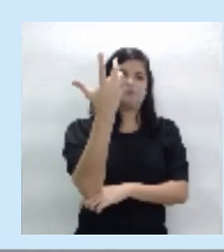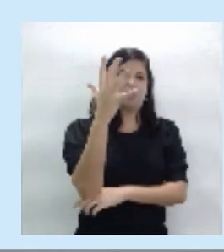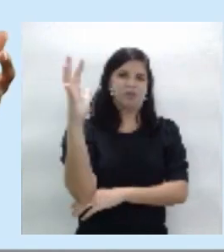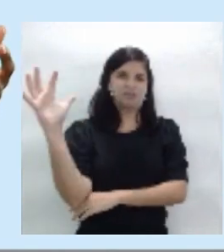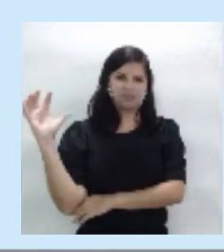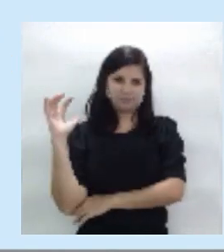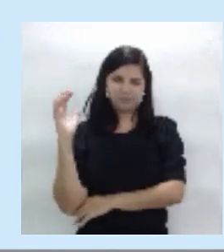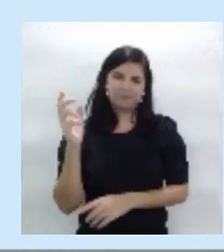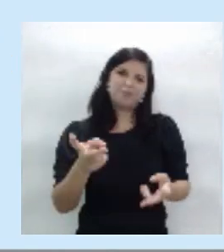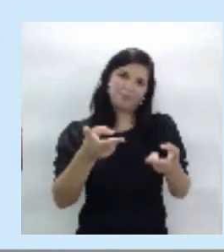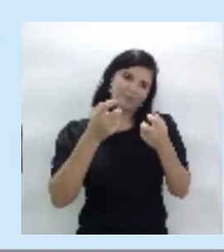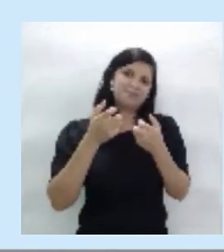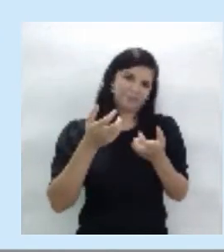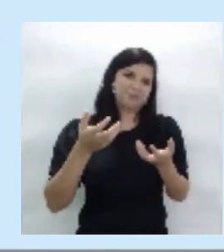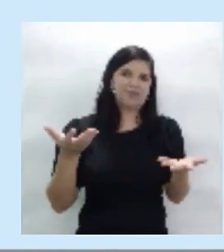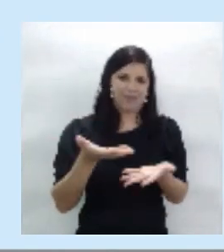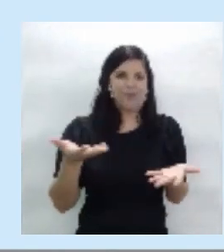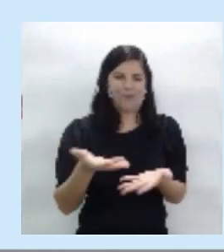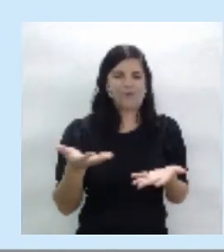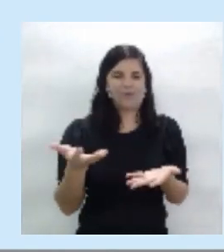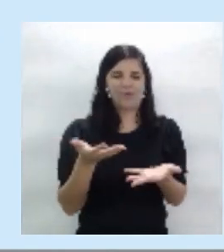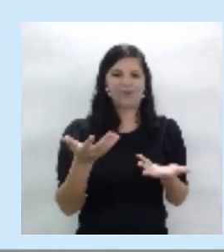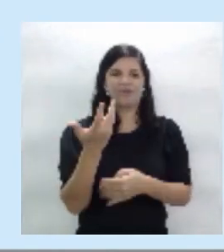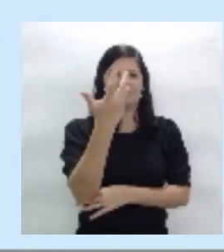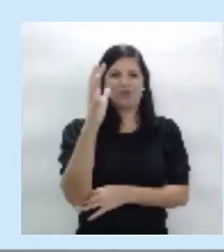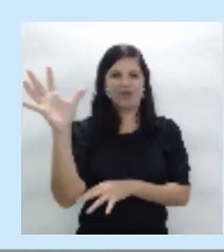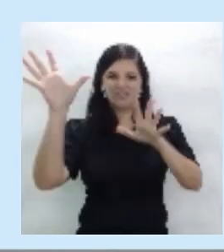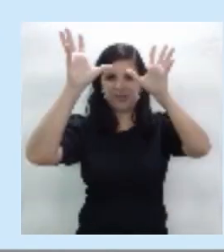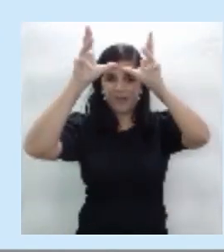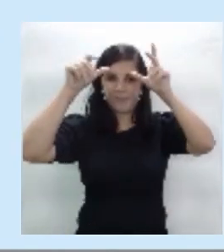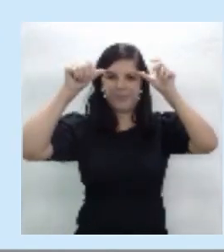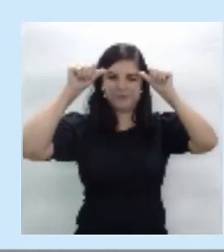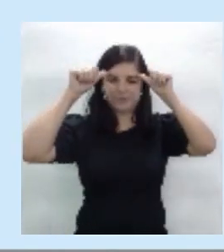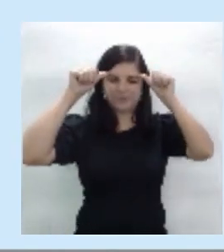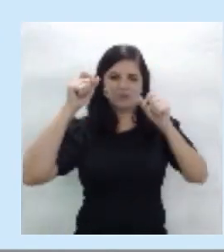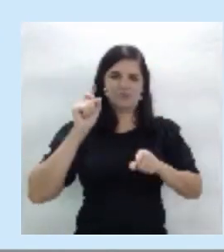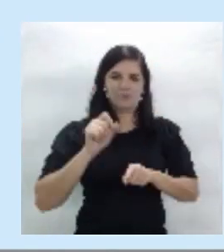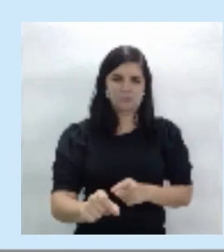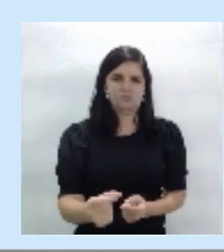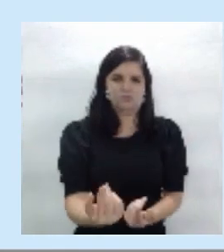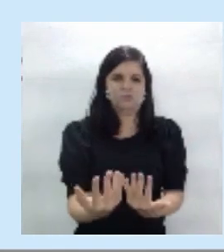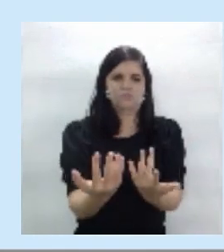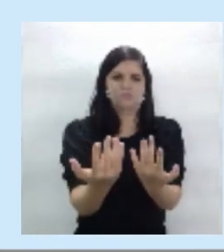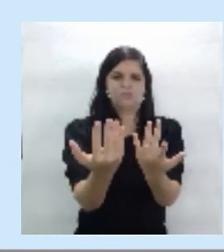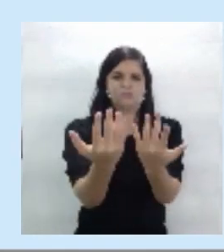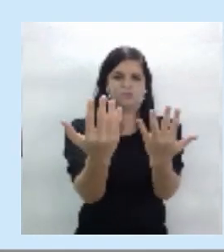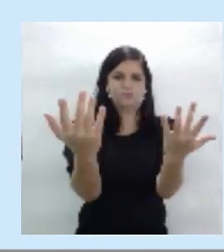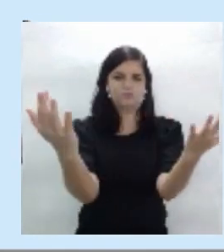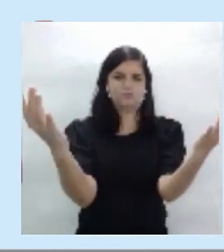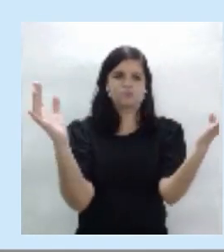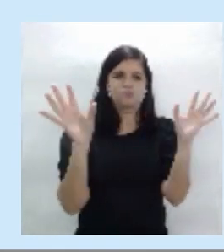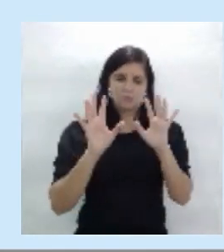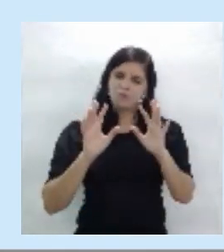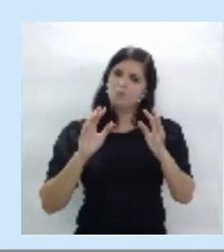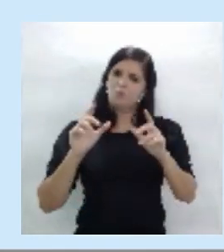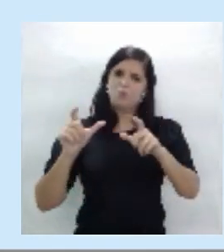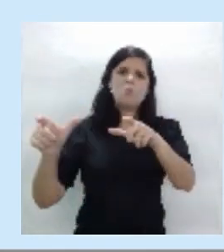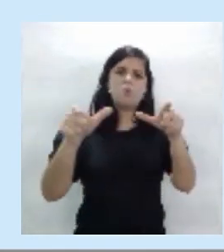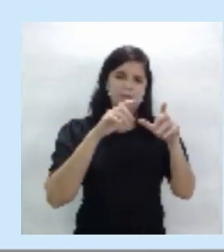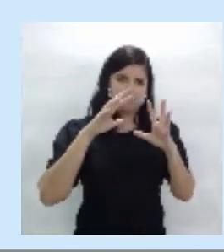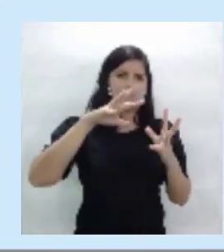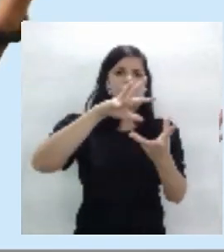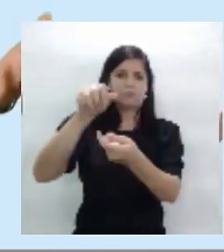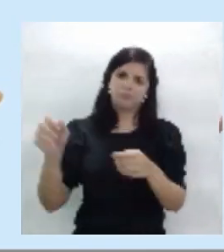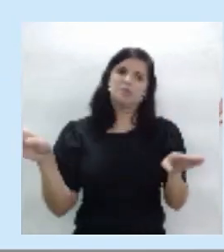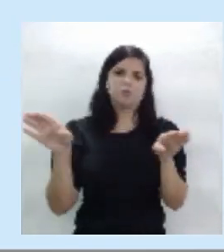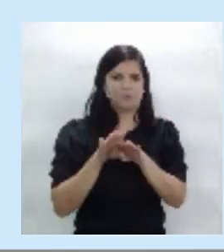muitas florestas. É o que a gente vê, né, recentemente aí, que vem ocorrendo na floresta amazônica, tá? Mas isso também ocorre